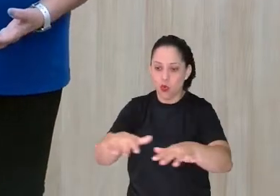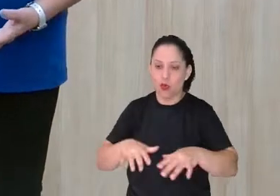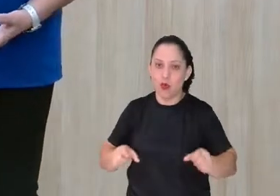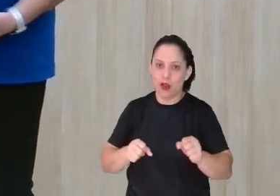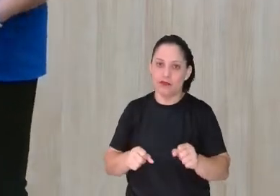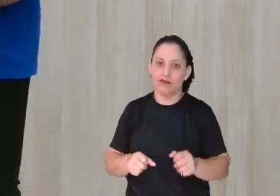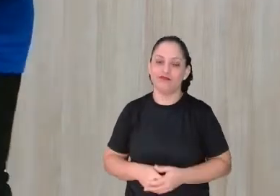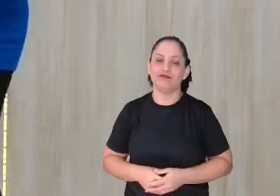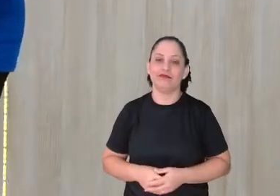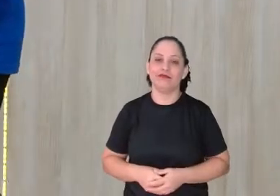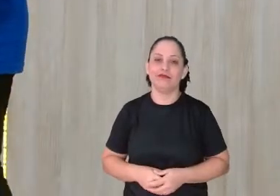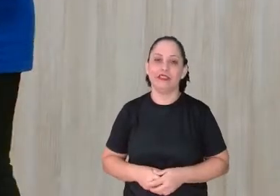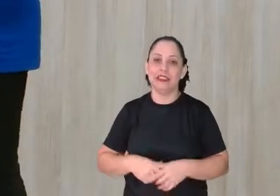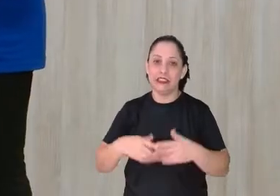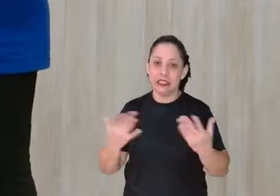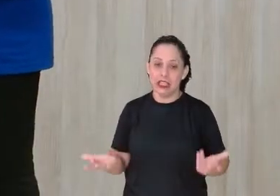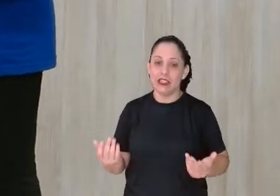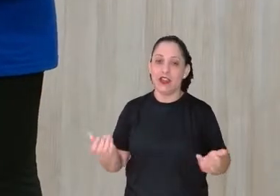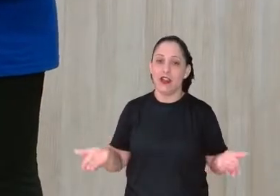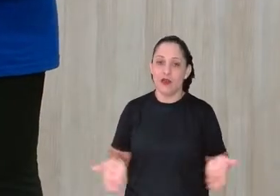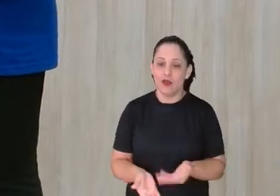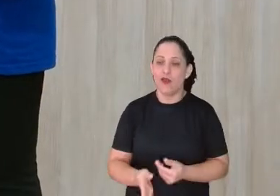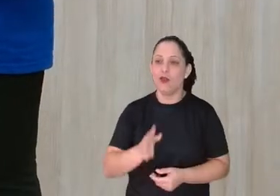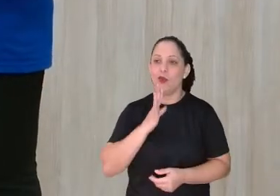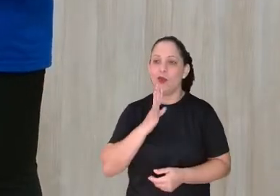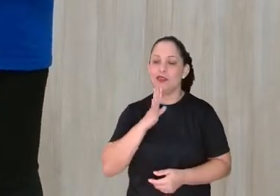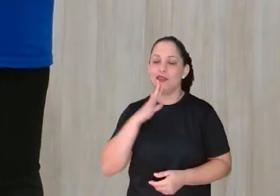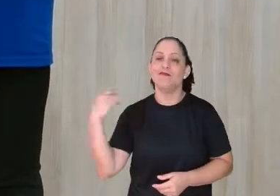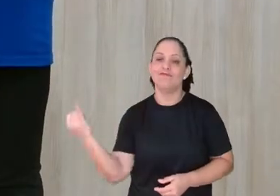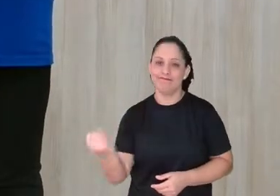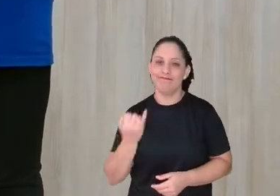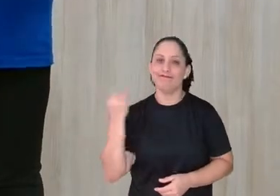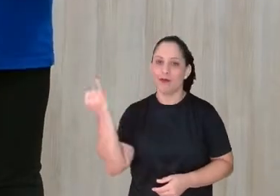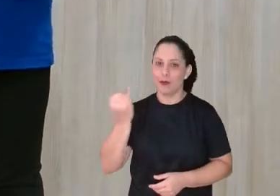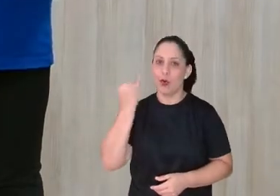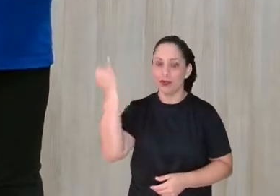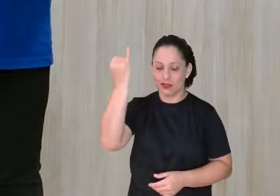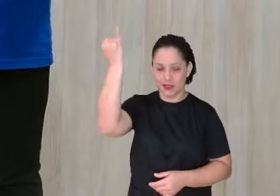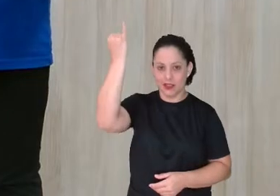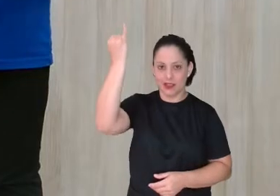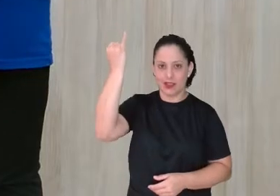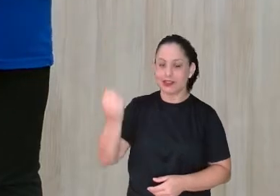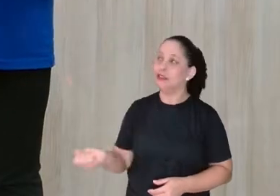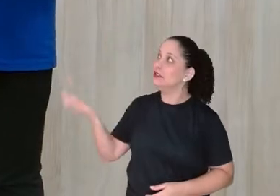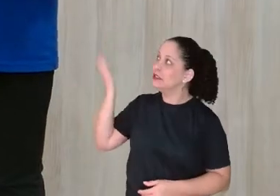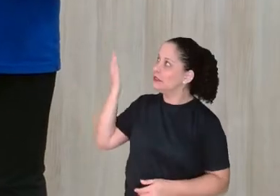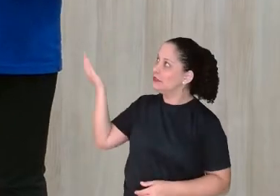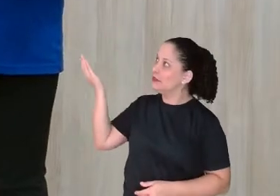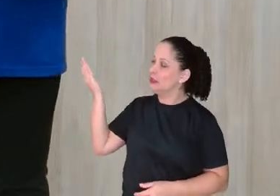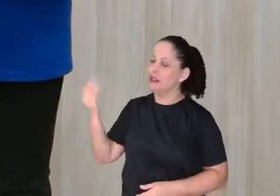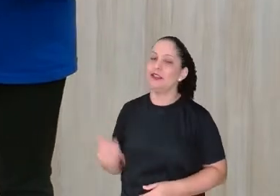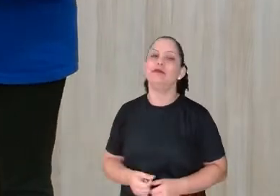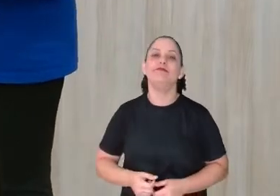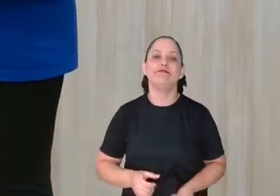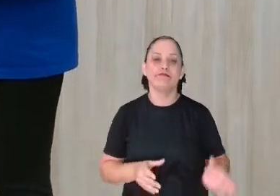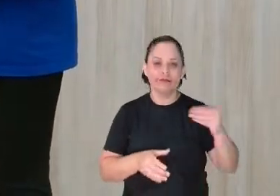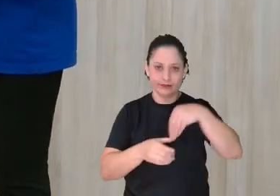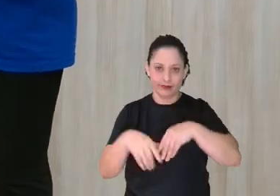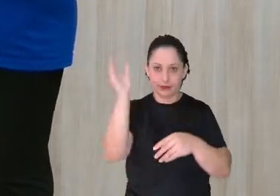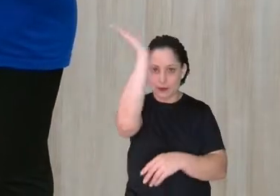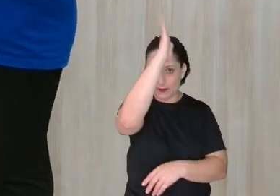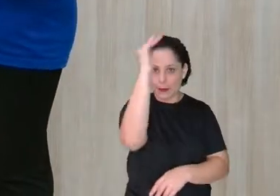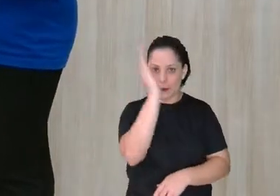né? E aí a gente vai ver a importância dele, né, em representação aí ao nosso